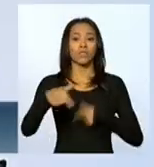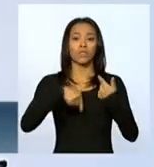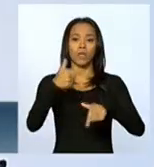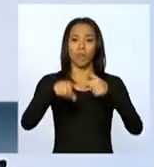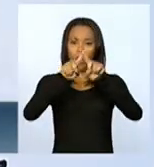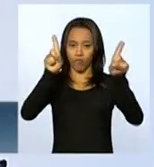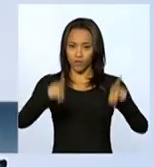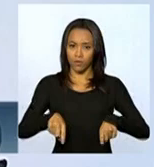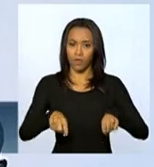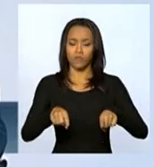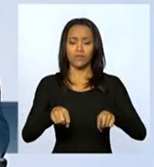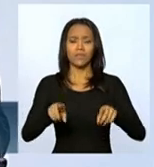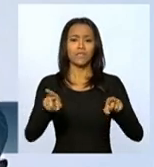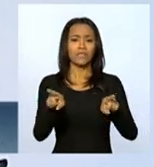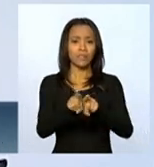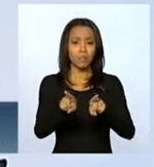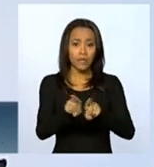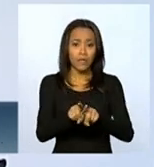e